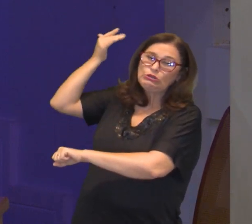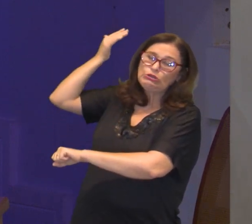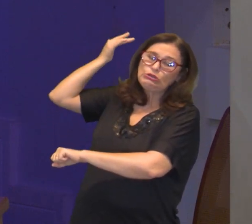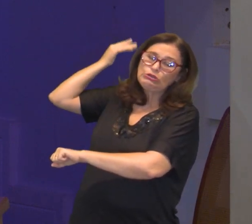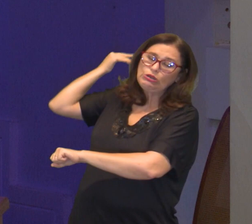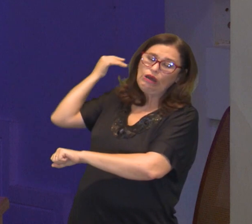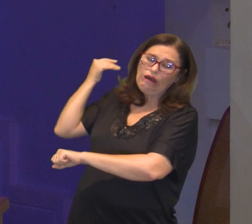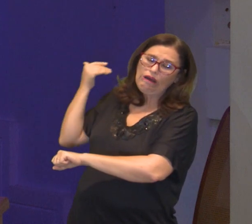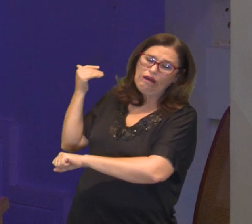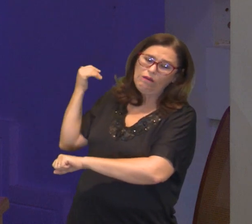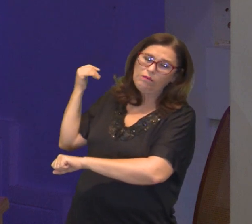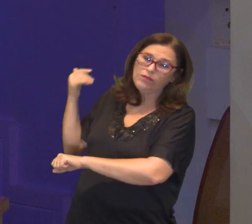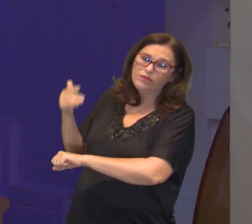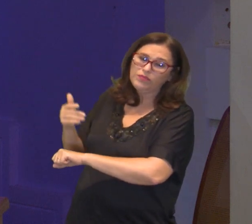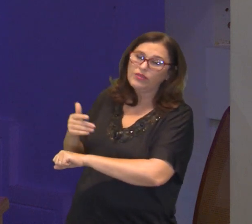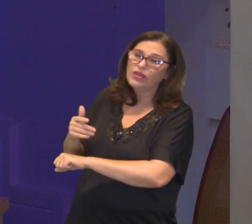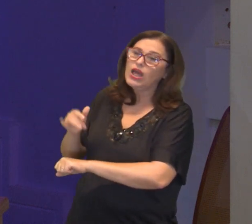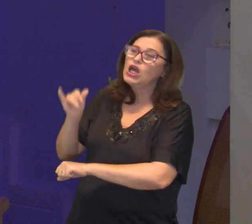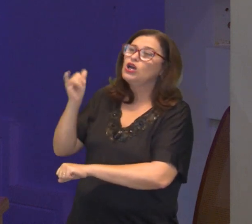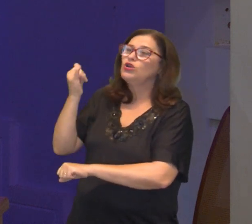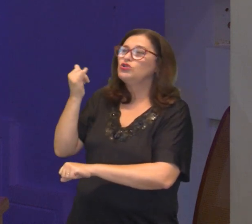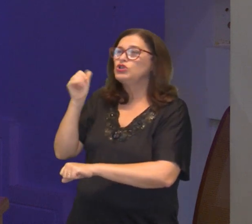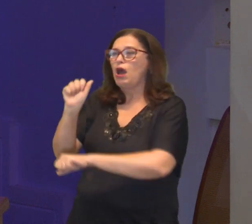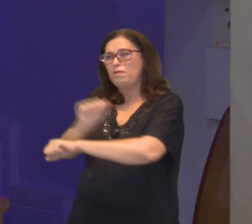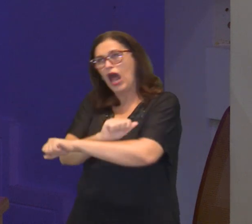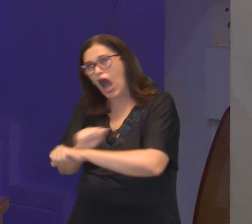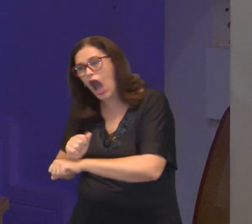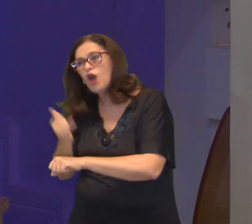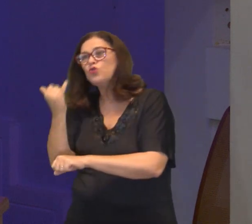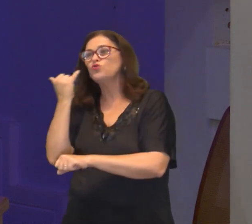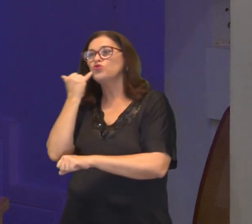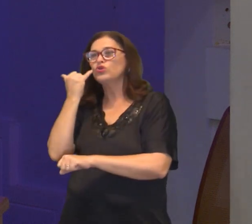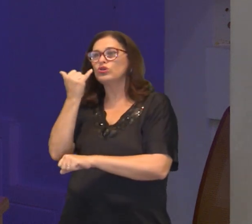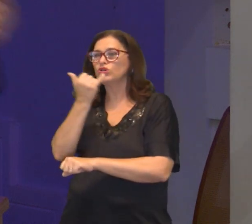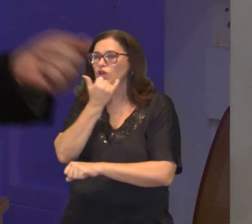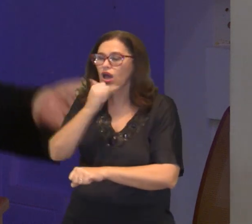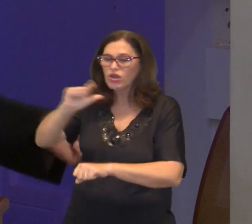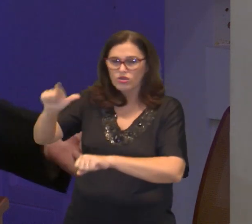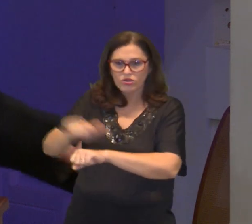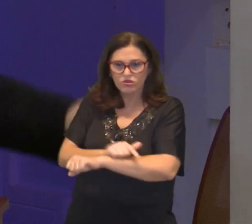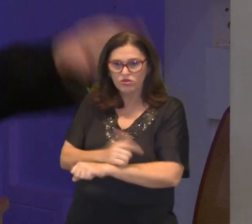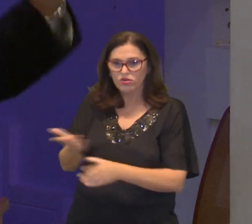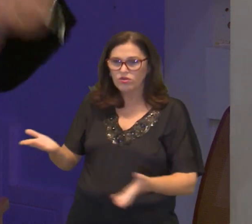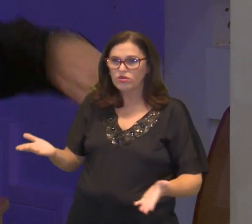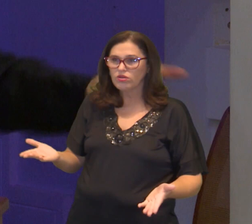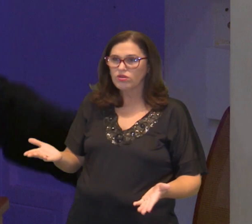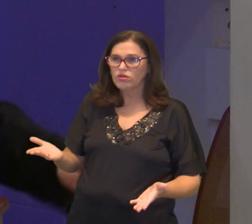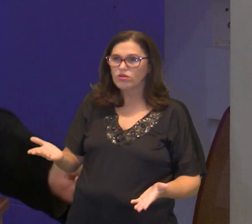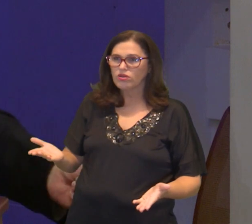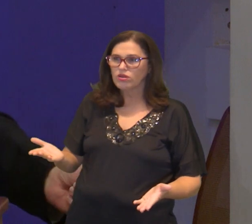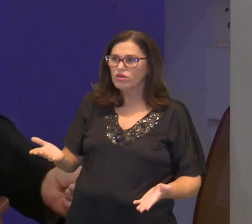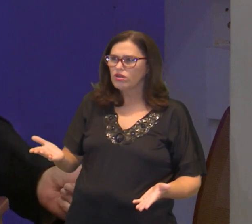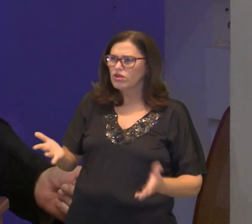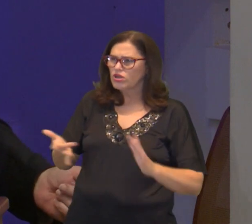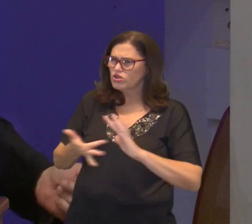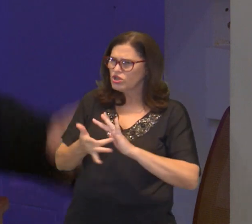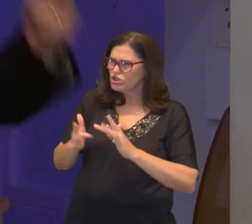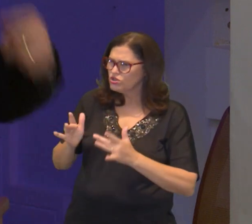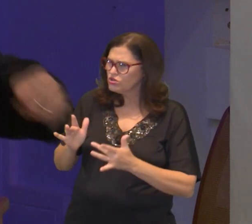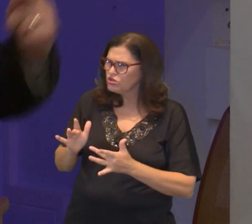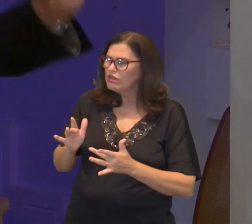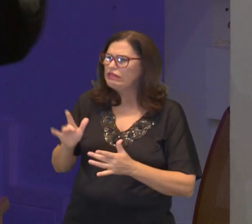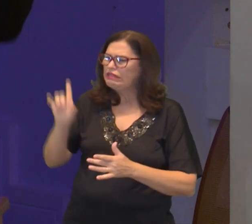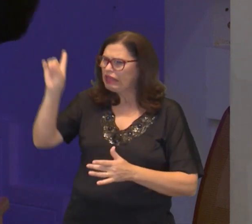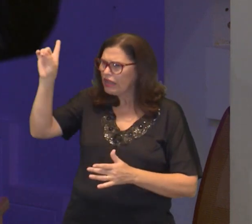anos atrás, de Isaac e de Jacó. Ora, Deus não é Deus de mortos, mas de vivos,